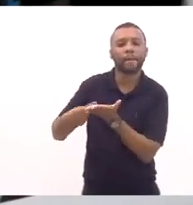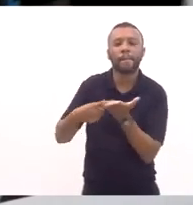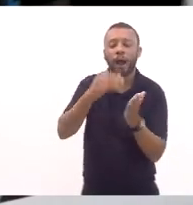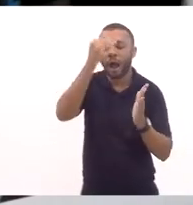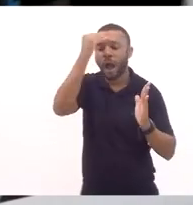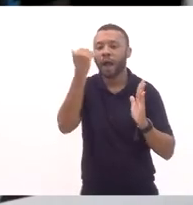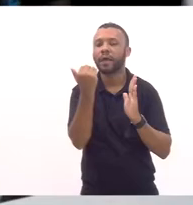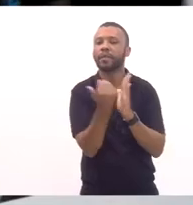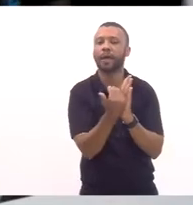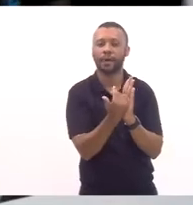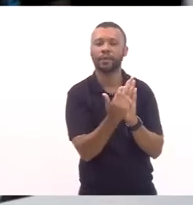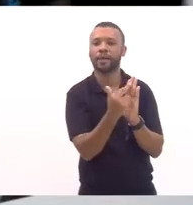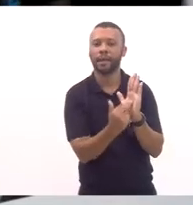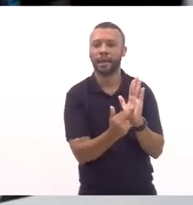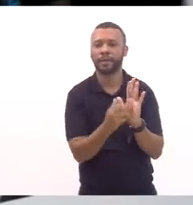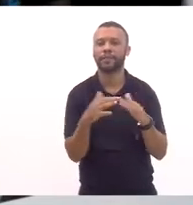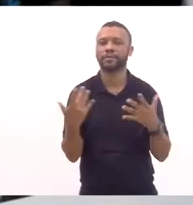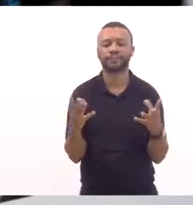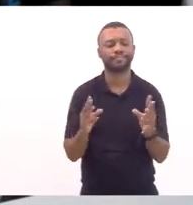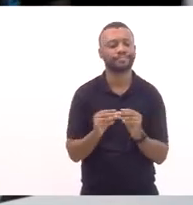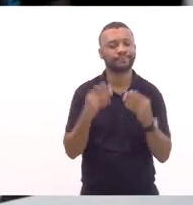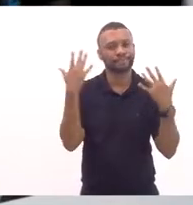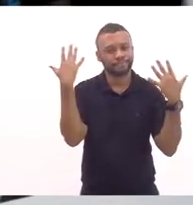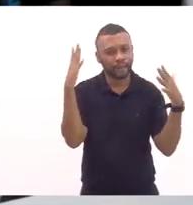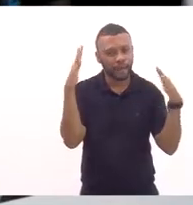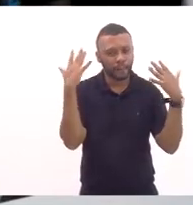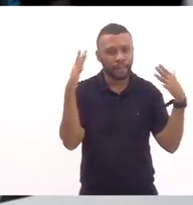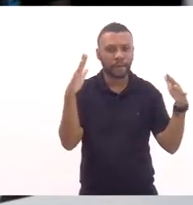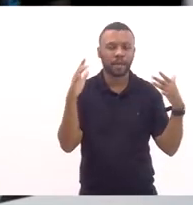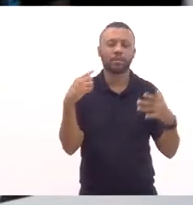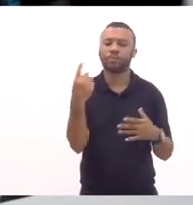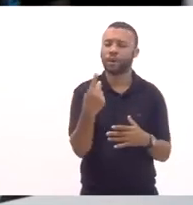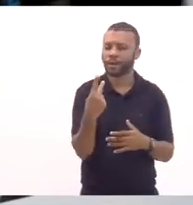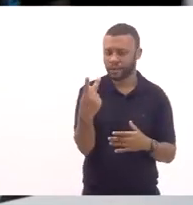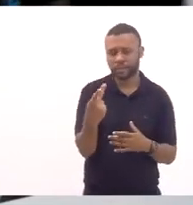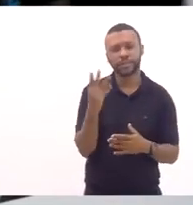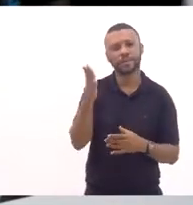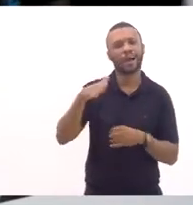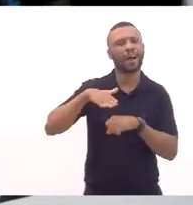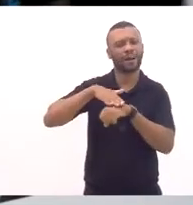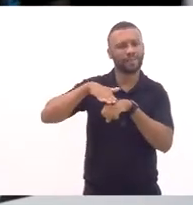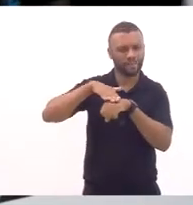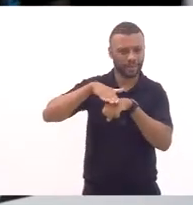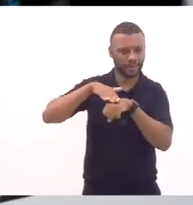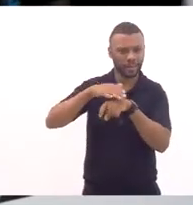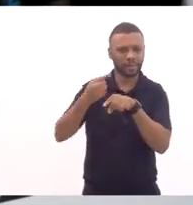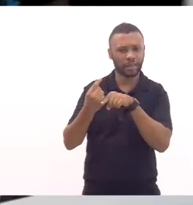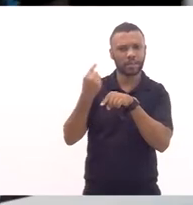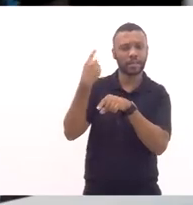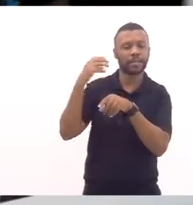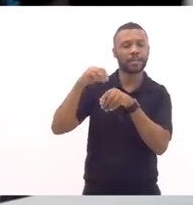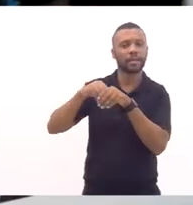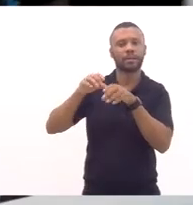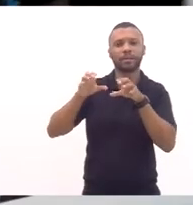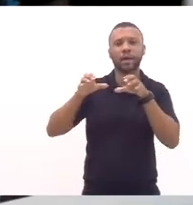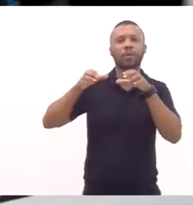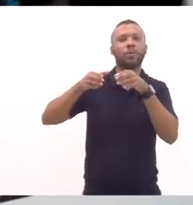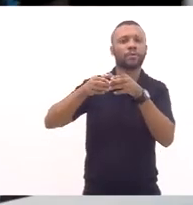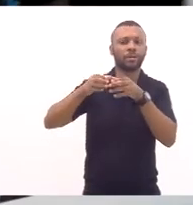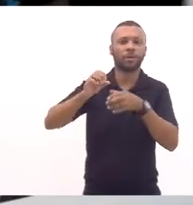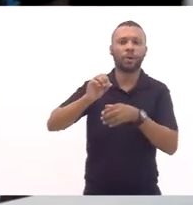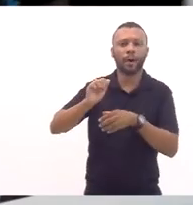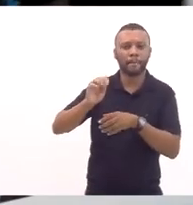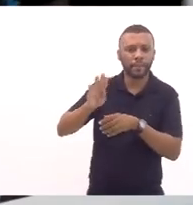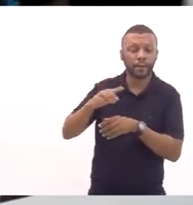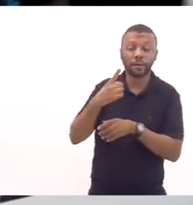Então, deputada, parabéns, vamos... Já tínhamos conversado lá na nossa comissão, na OAB, nós temos